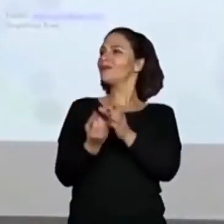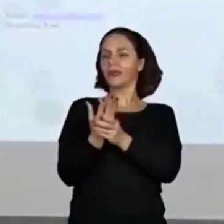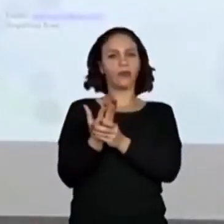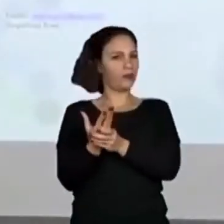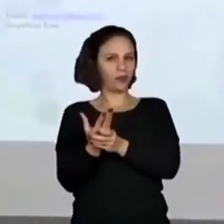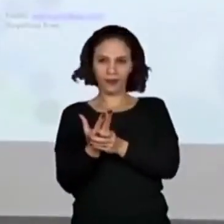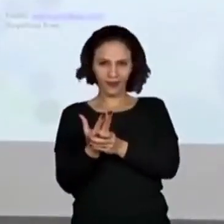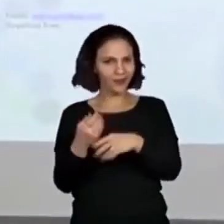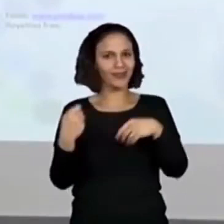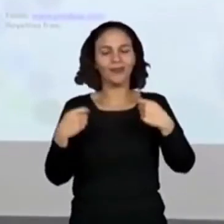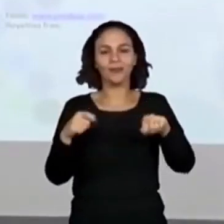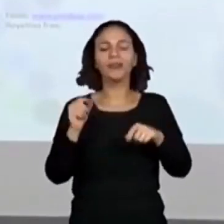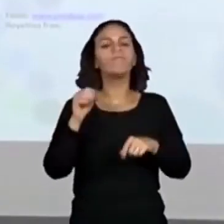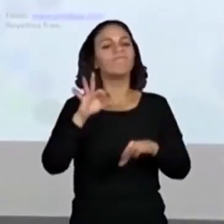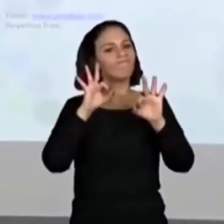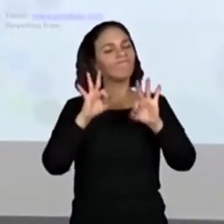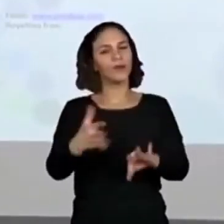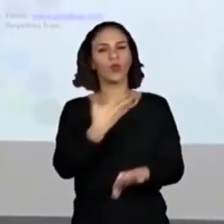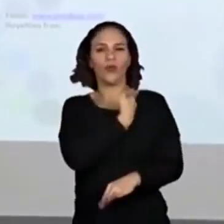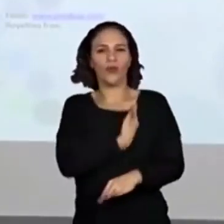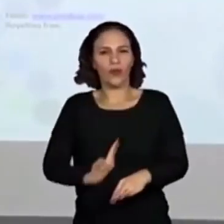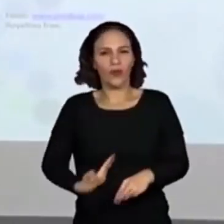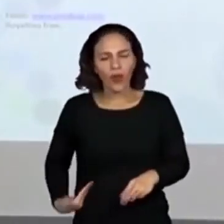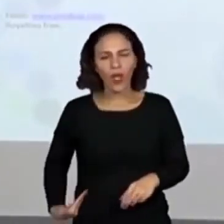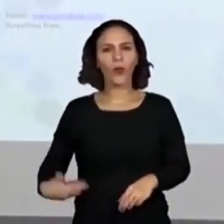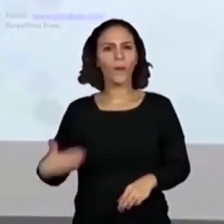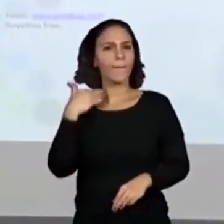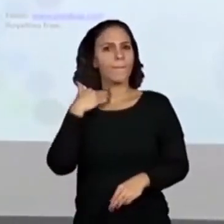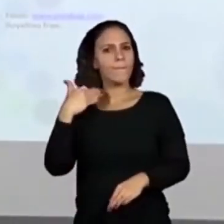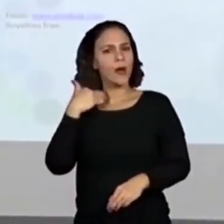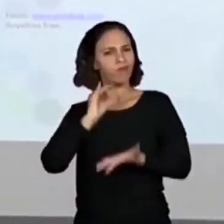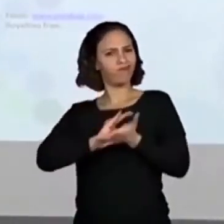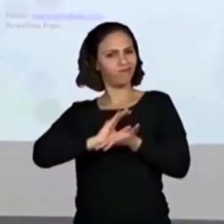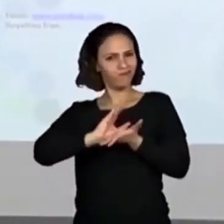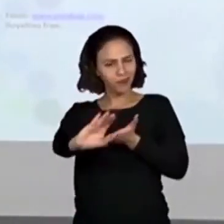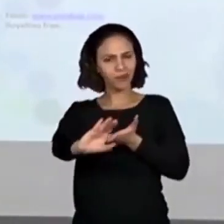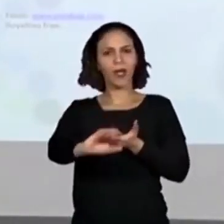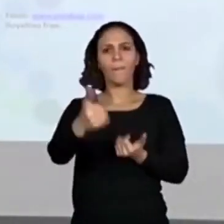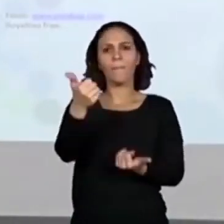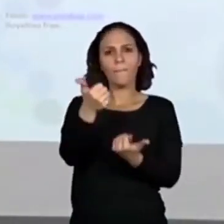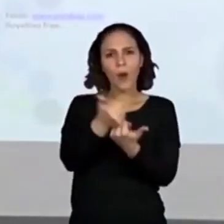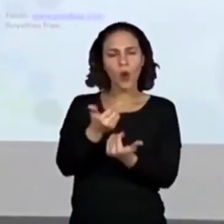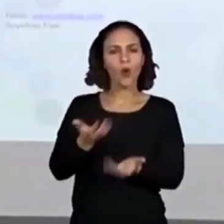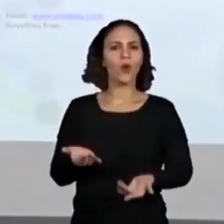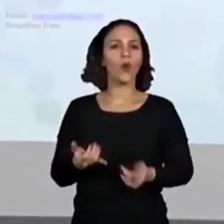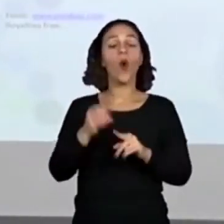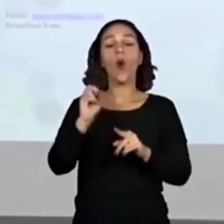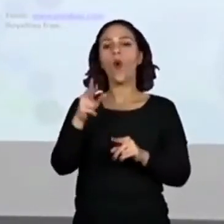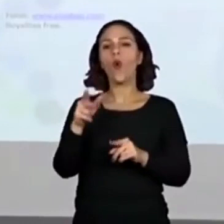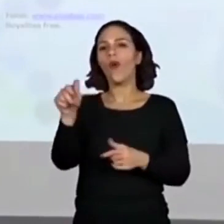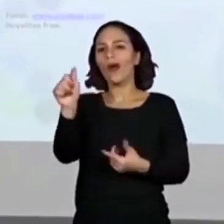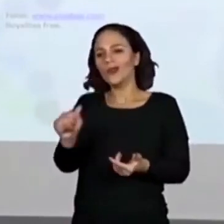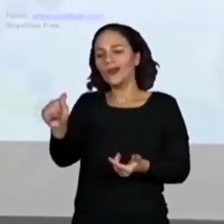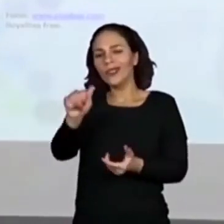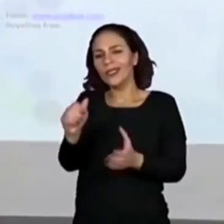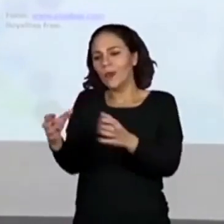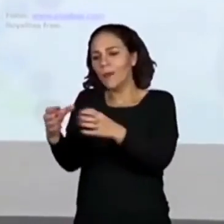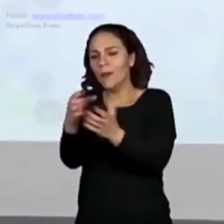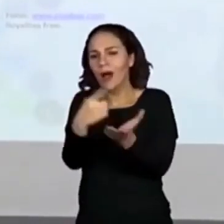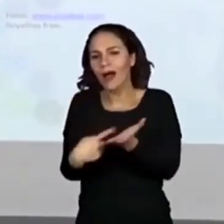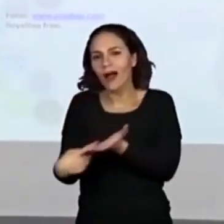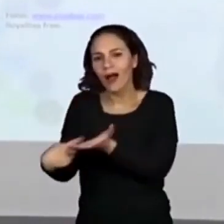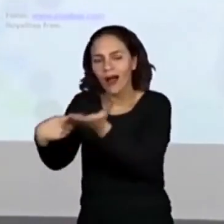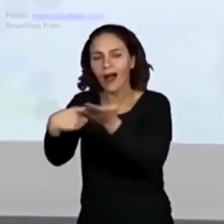vezes precisa mesmo da ajuda de um banco governamental ou de uma associação entre empresários para